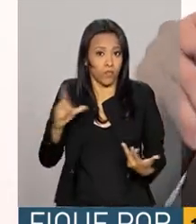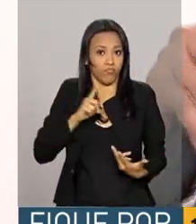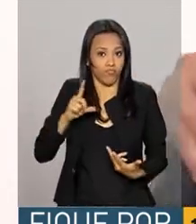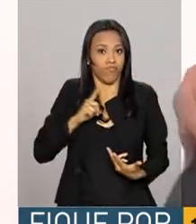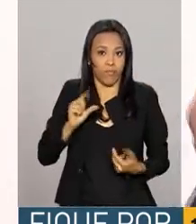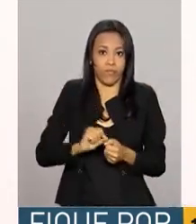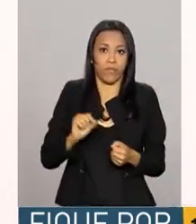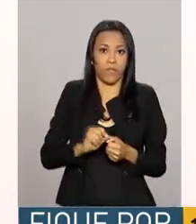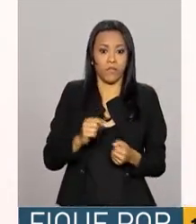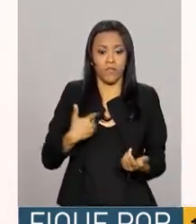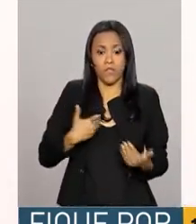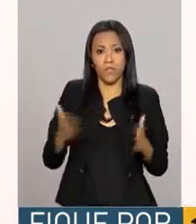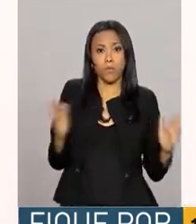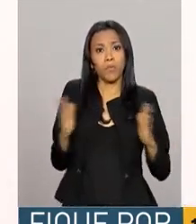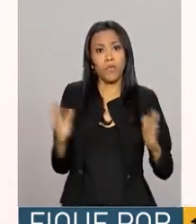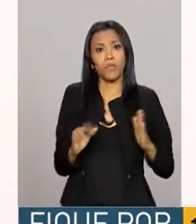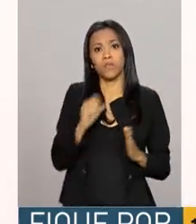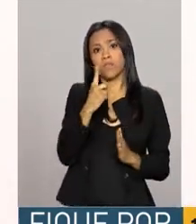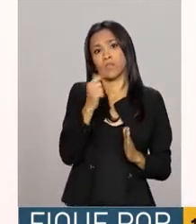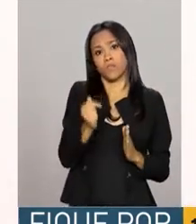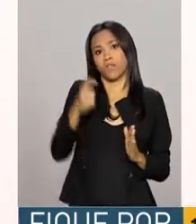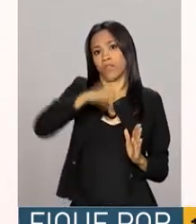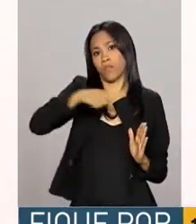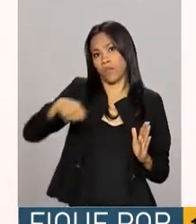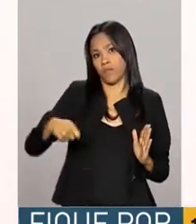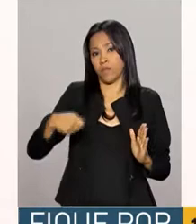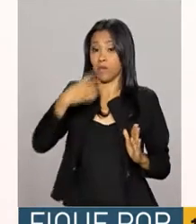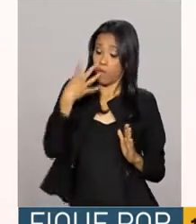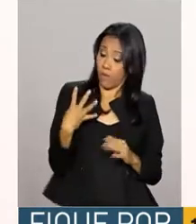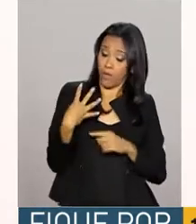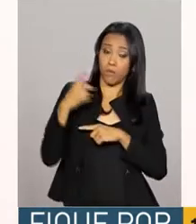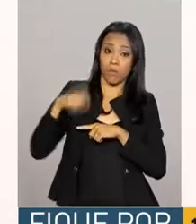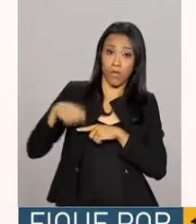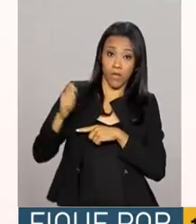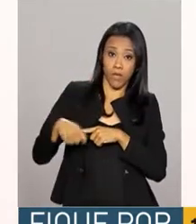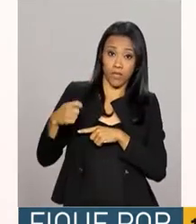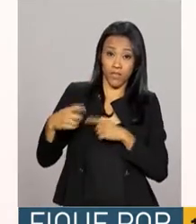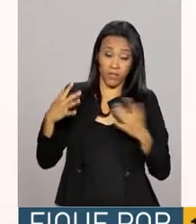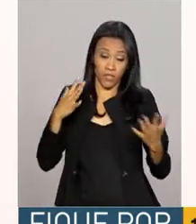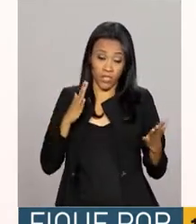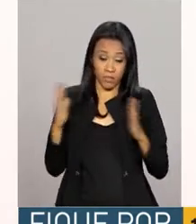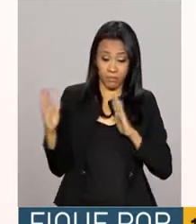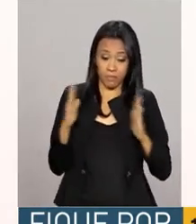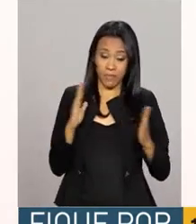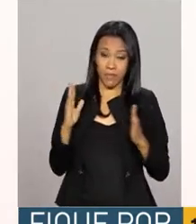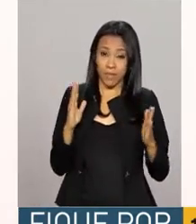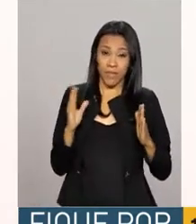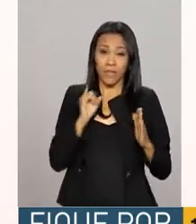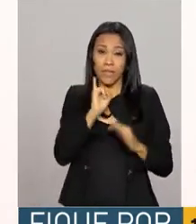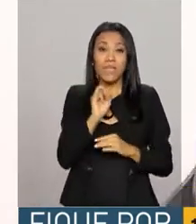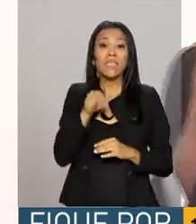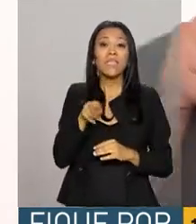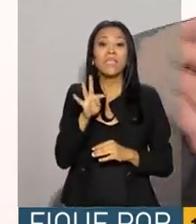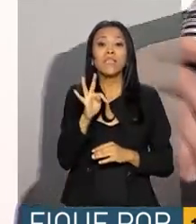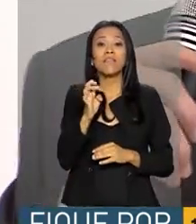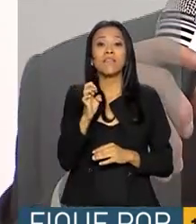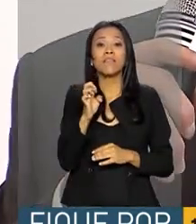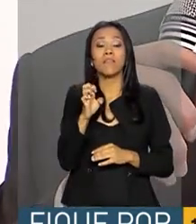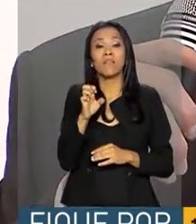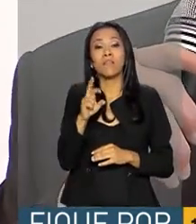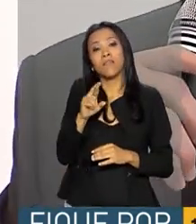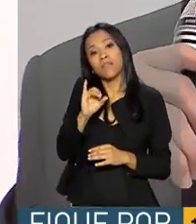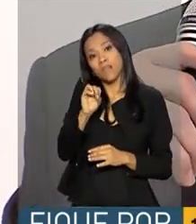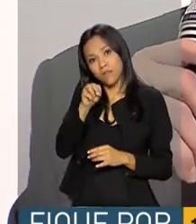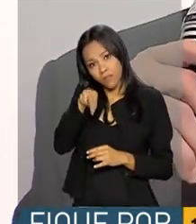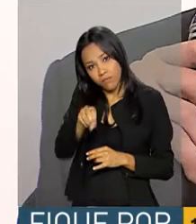em 17 meses sendo que quatro meses foram de interinato nós lançaremos interinos nos primeiros